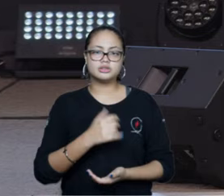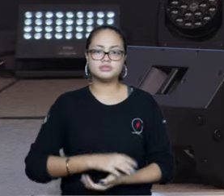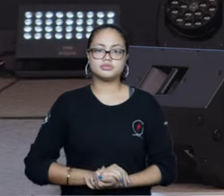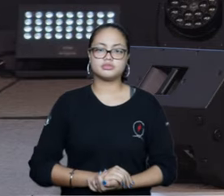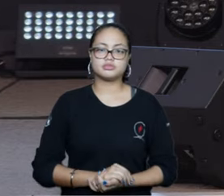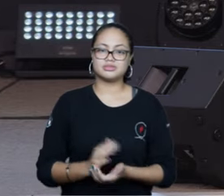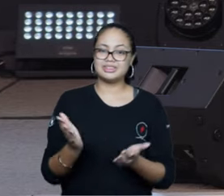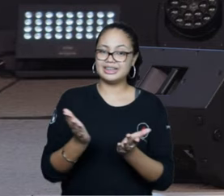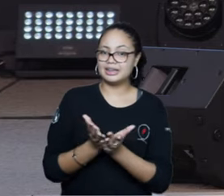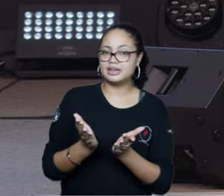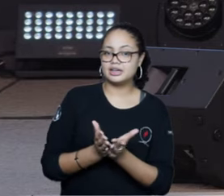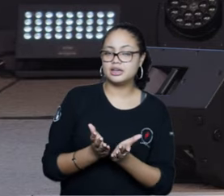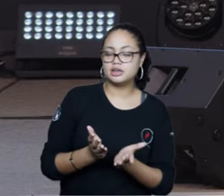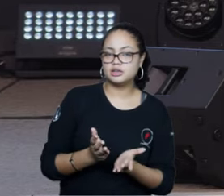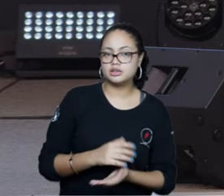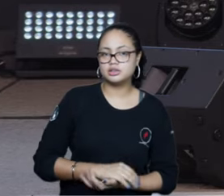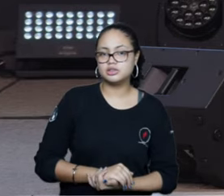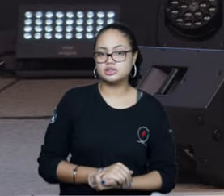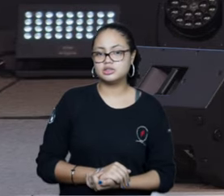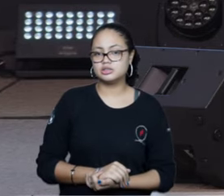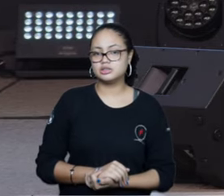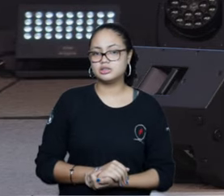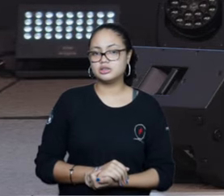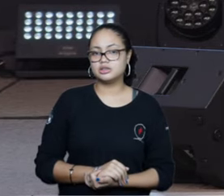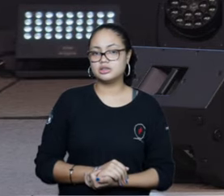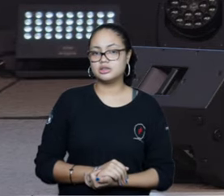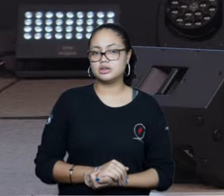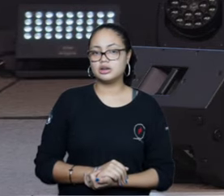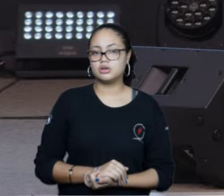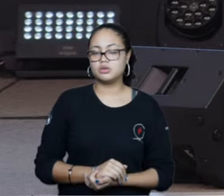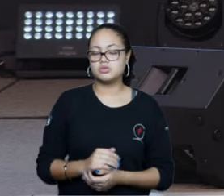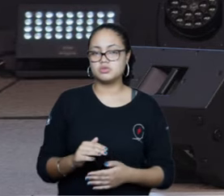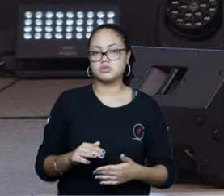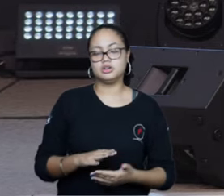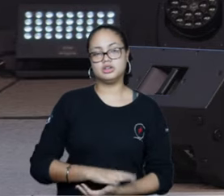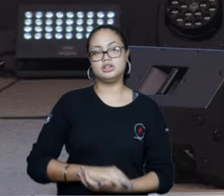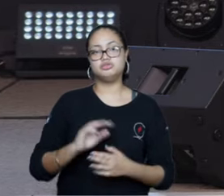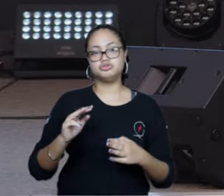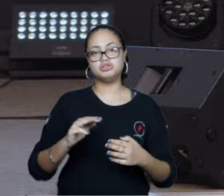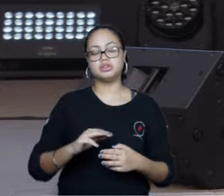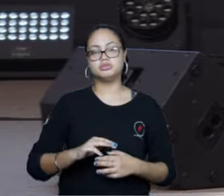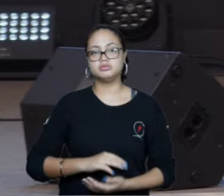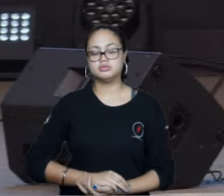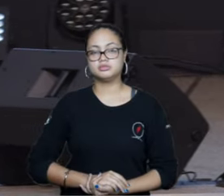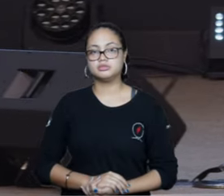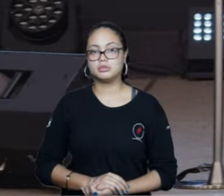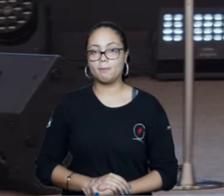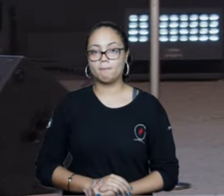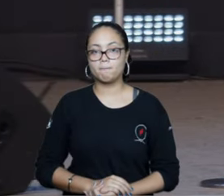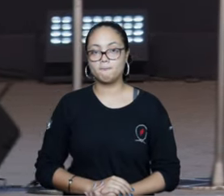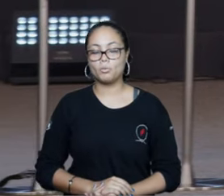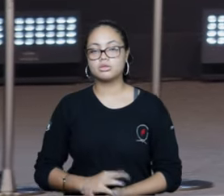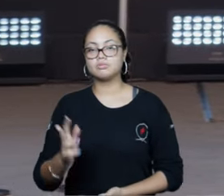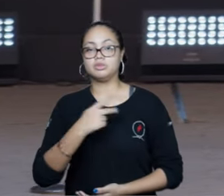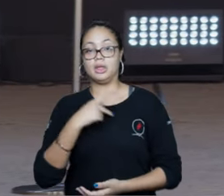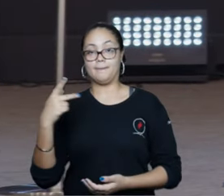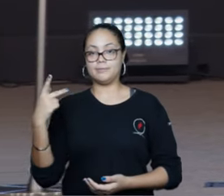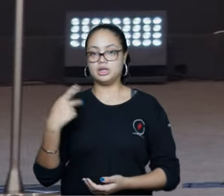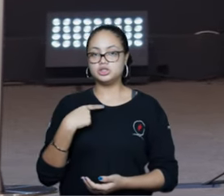não foi crente tá na Bíblia a gente observa eu vi um guia judeu dizer uma coisa para mim e disse assim pastor